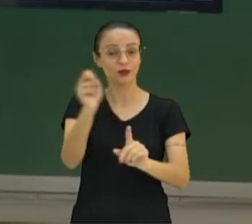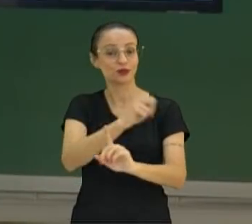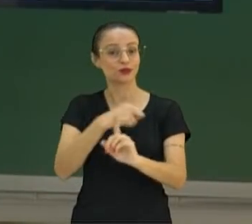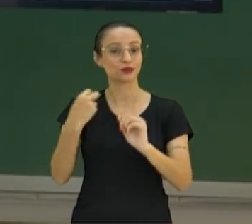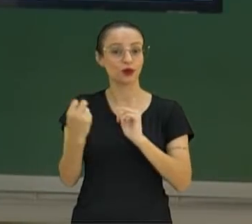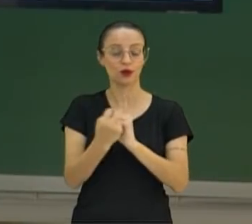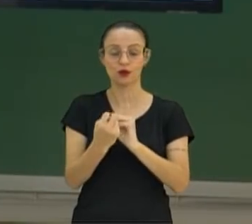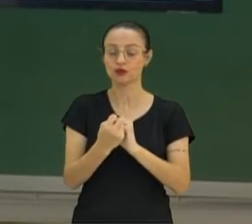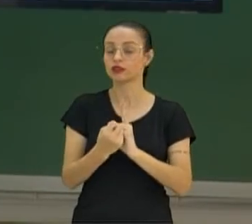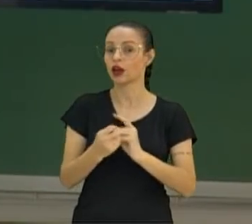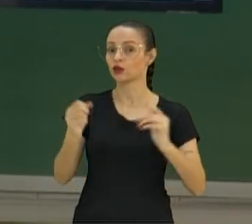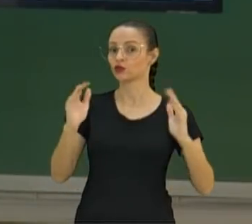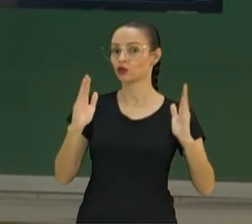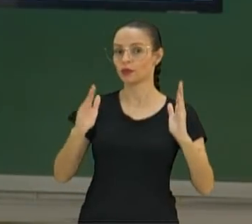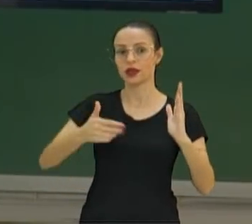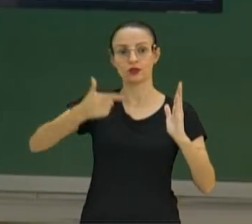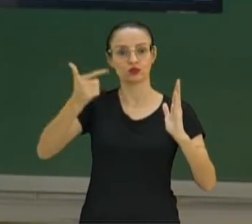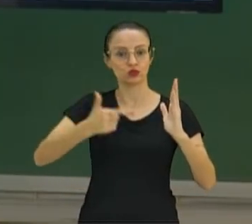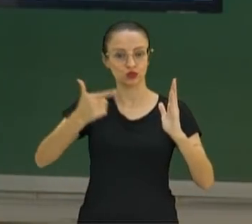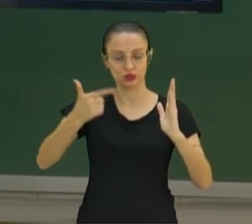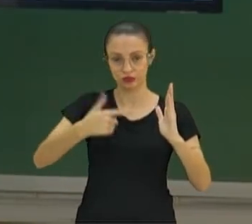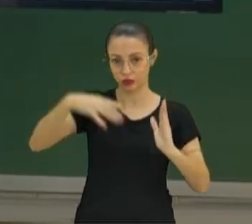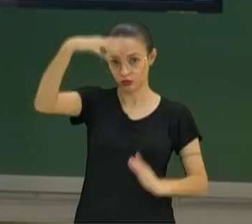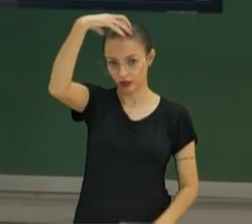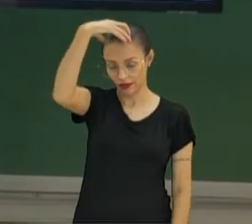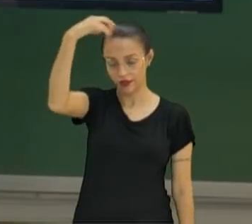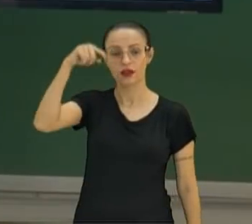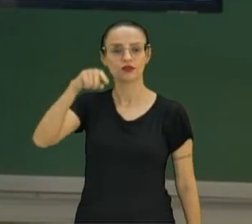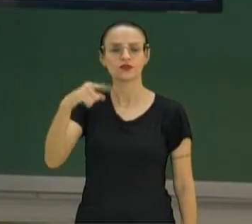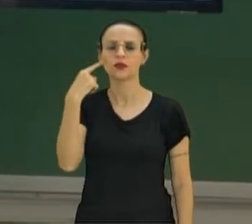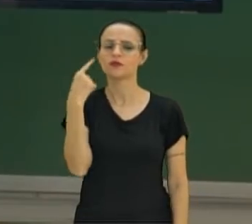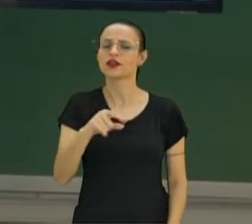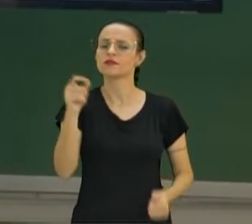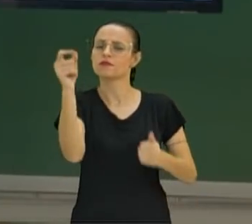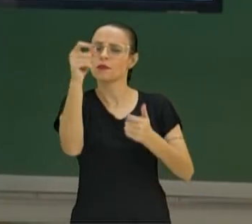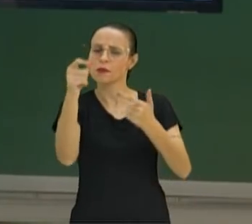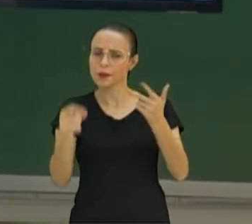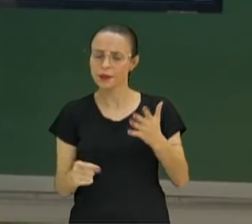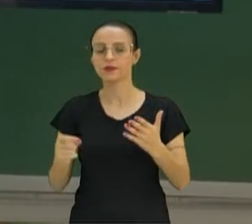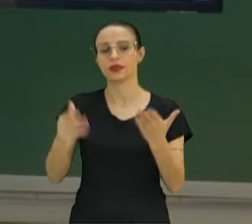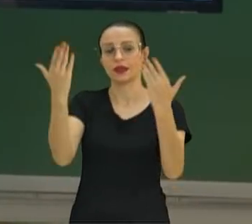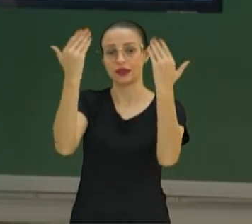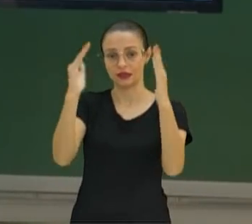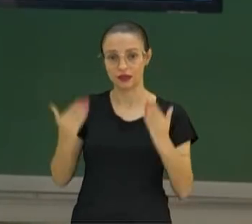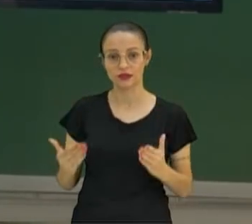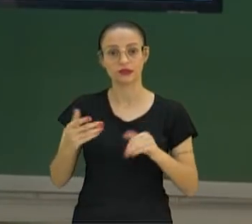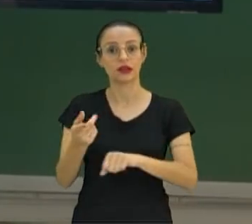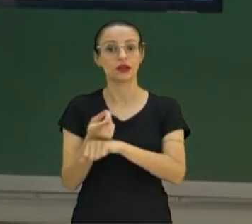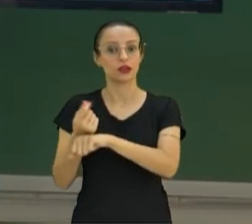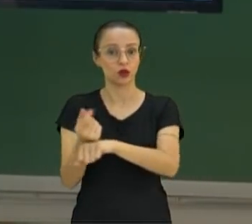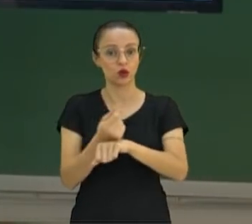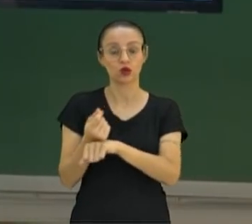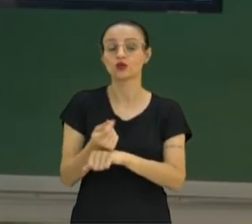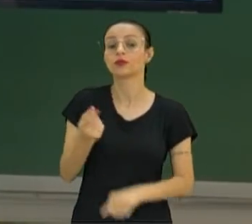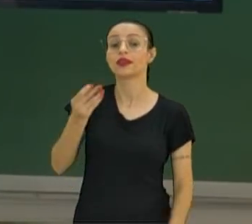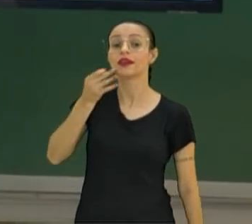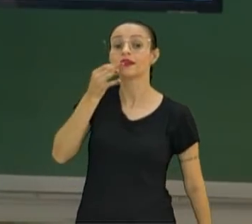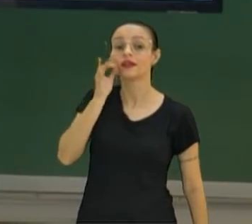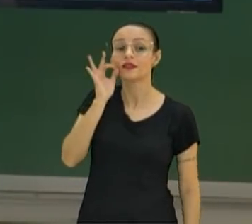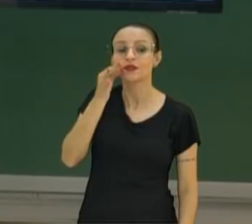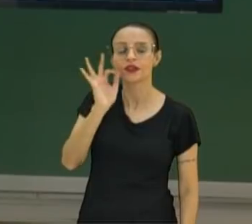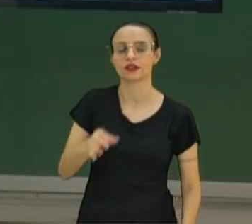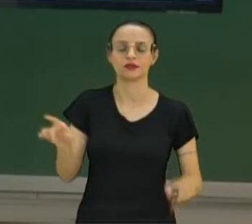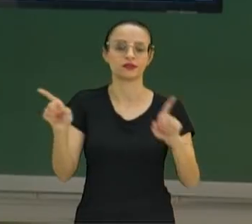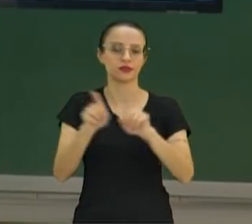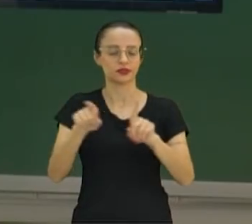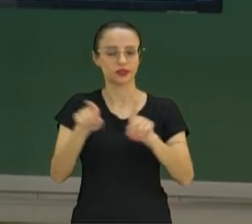do Segundo Reinado. A gente vai retomar alguns aspectos desse Segundo Reinado, vamos analisar a economia cafeeira, vamos